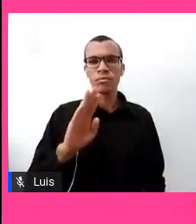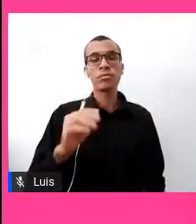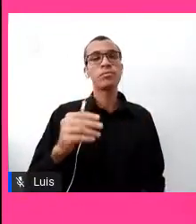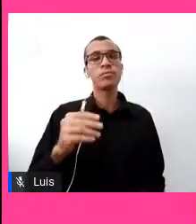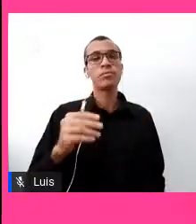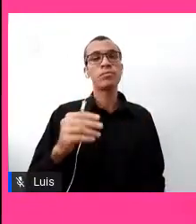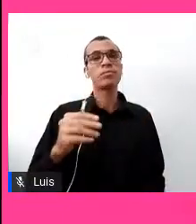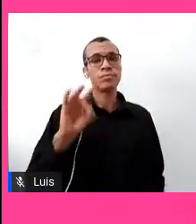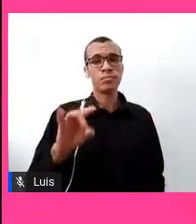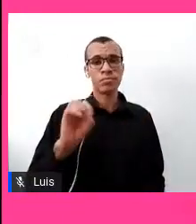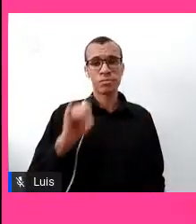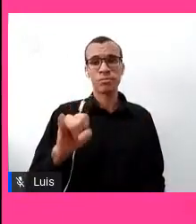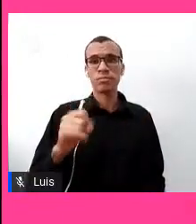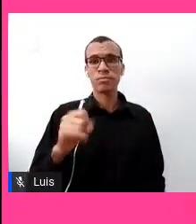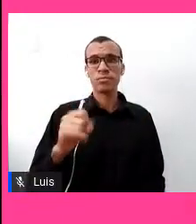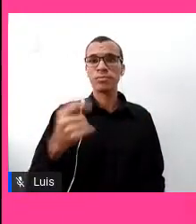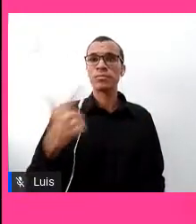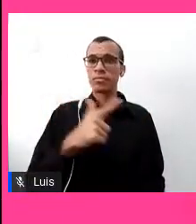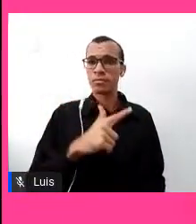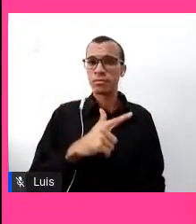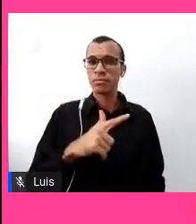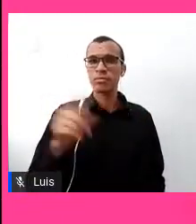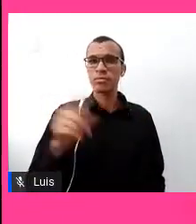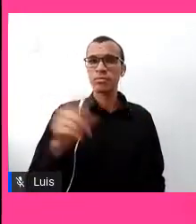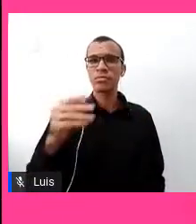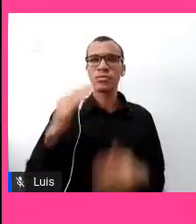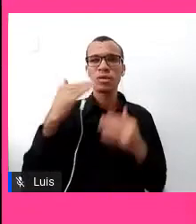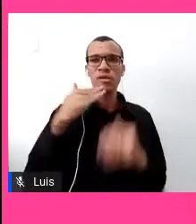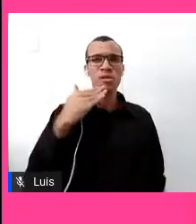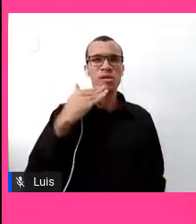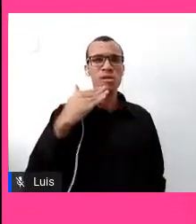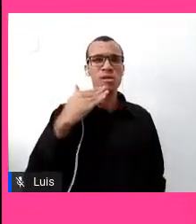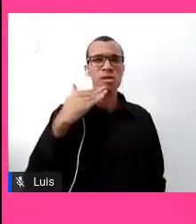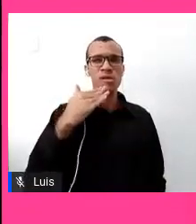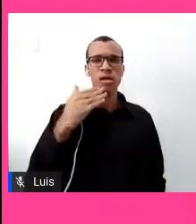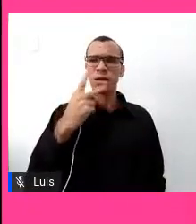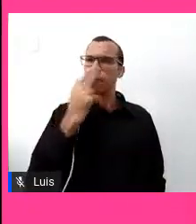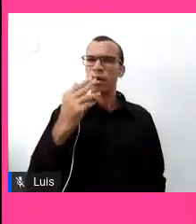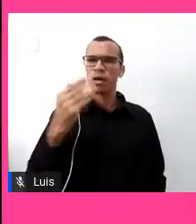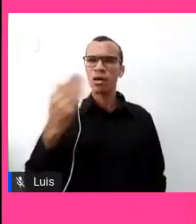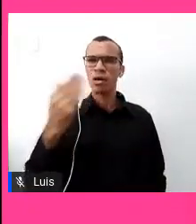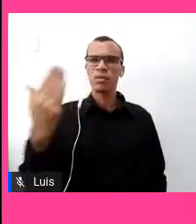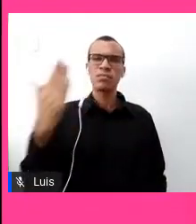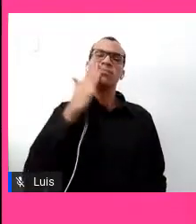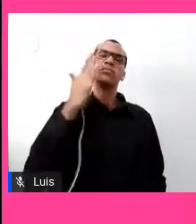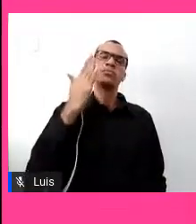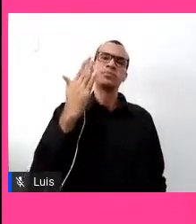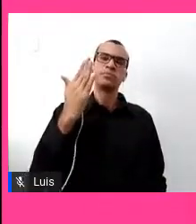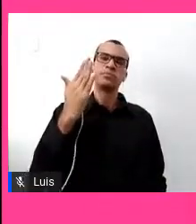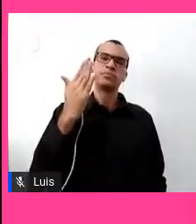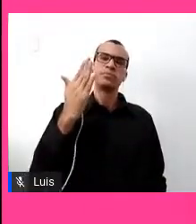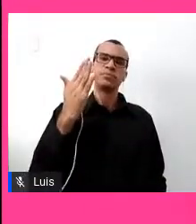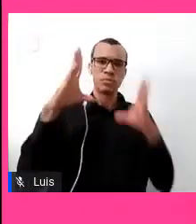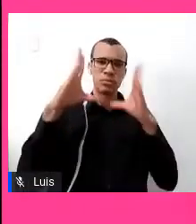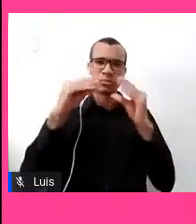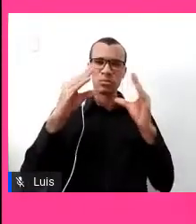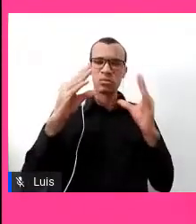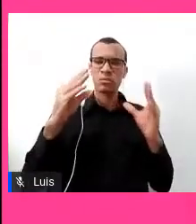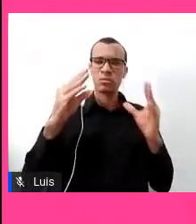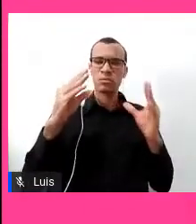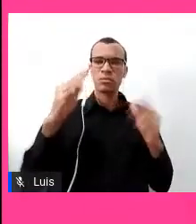ficaria torta, como se ele tivesse batido o rosto e amassado a cabeça dele. Fica realmente